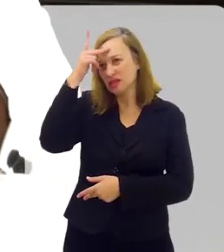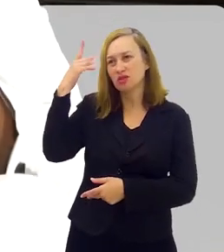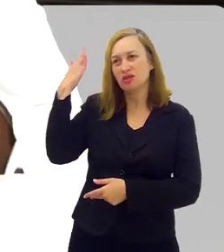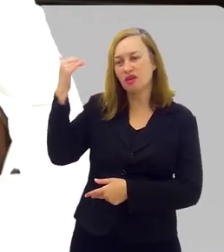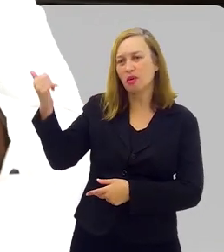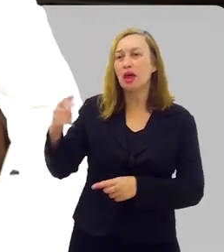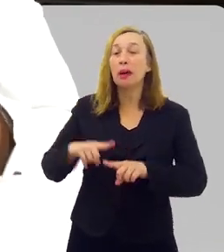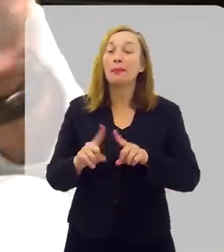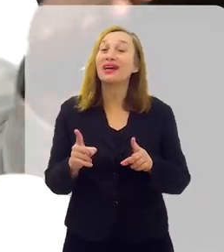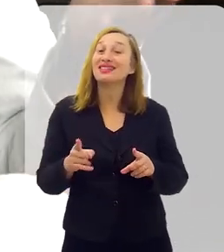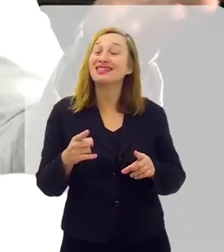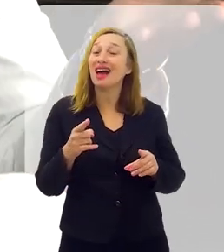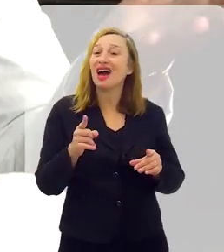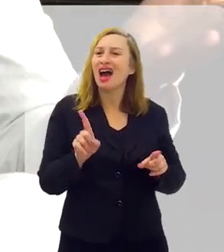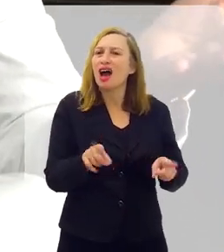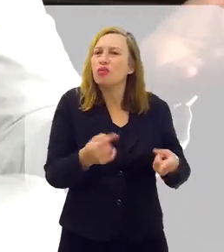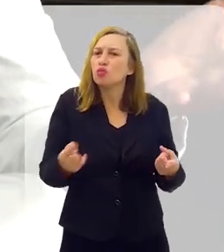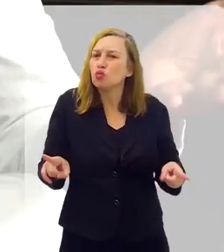Felipe Silva,